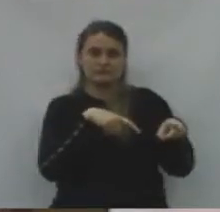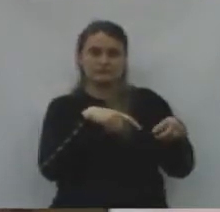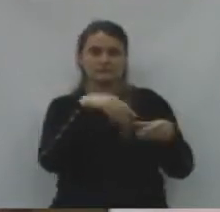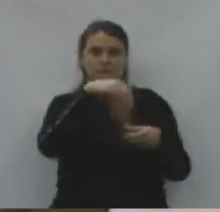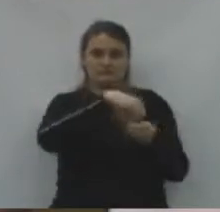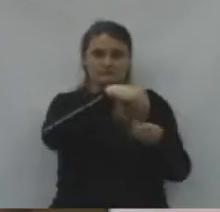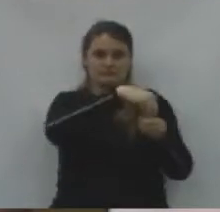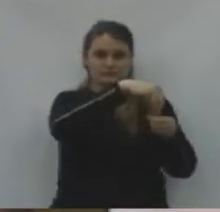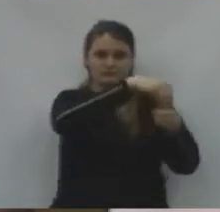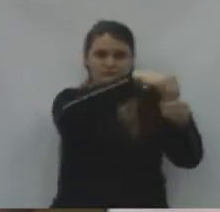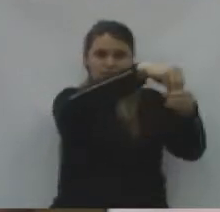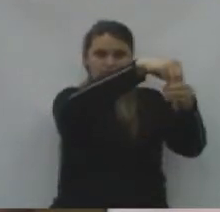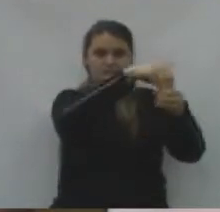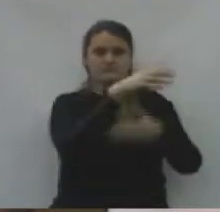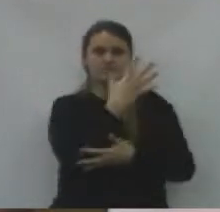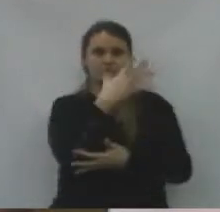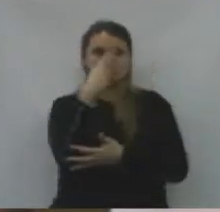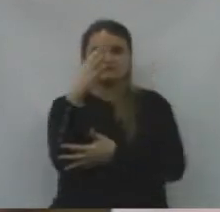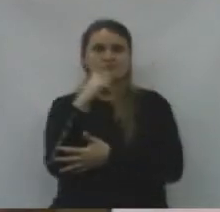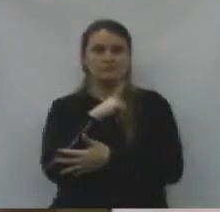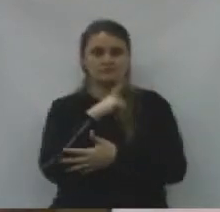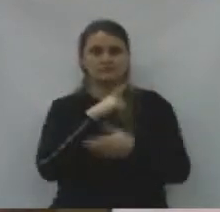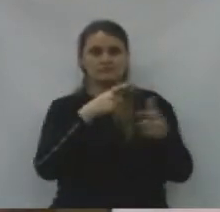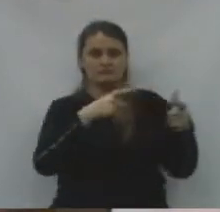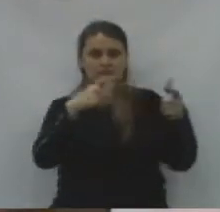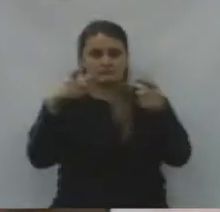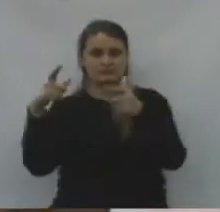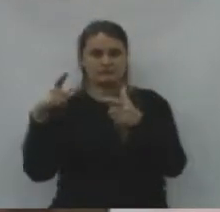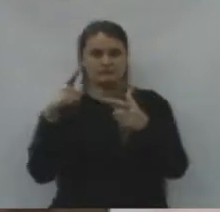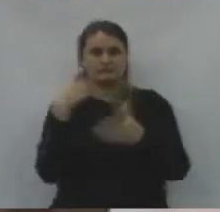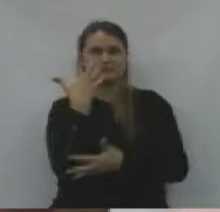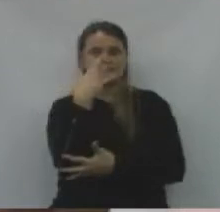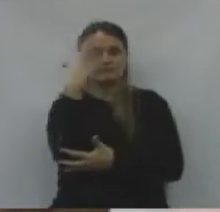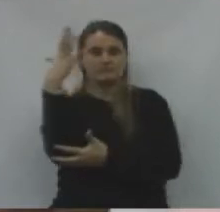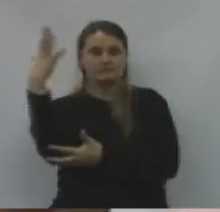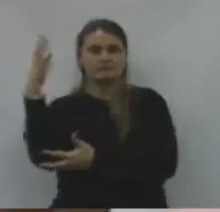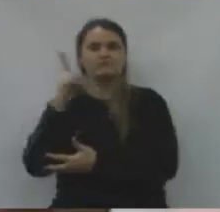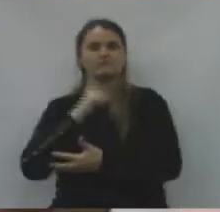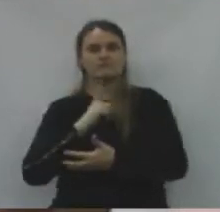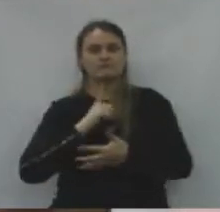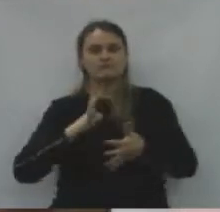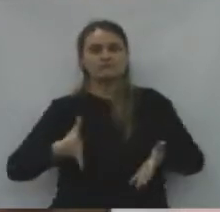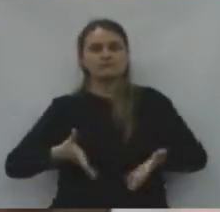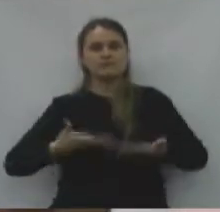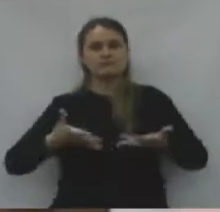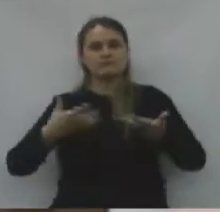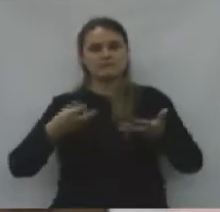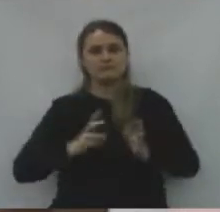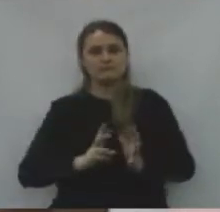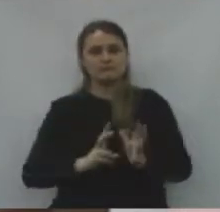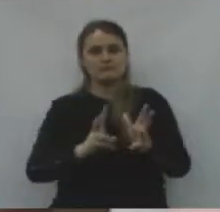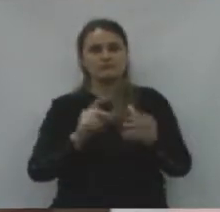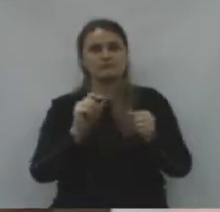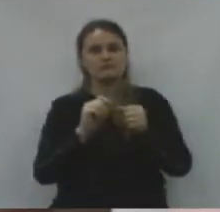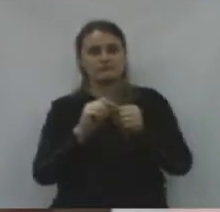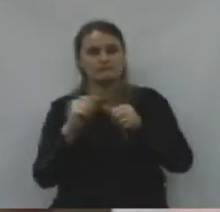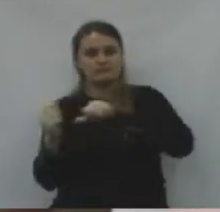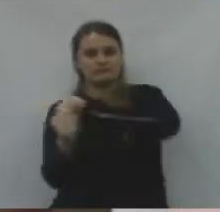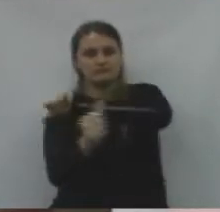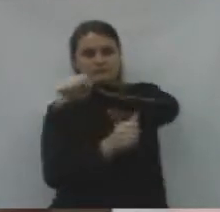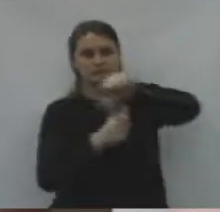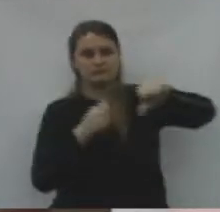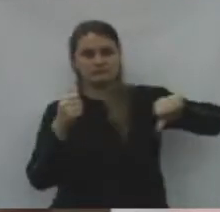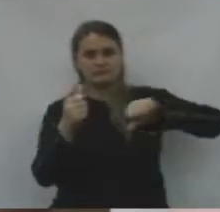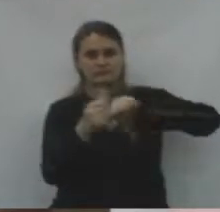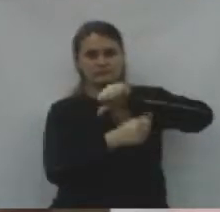enfim todos que possuem áreas rurais venham a sentir se estimulados para fazer a rotação o plantio